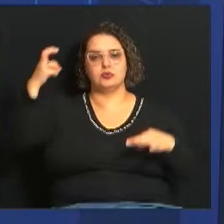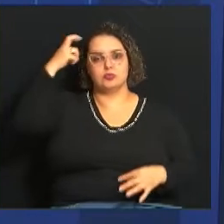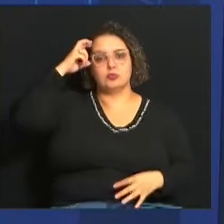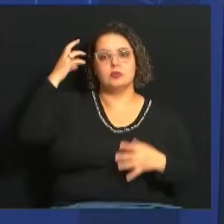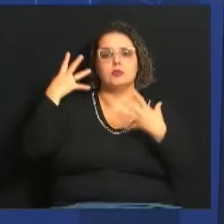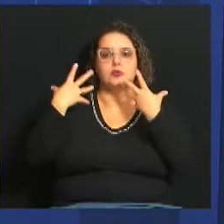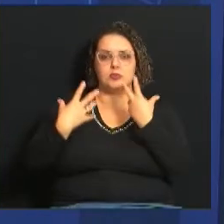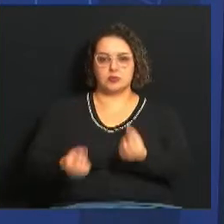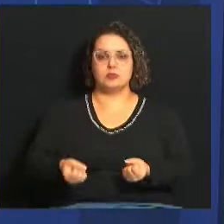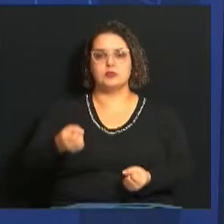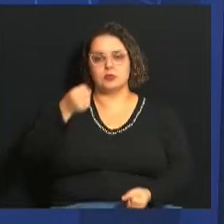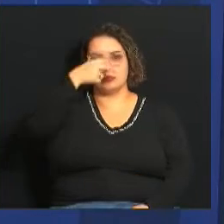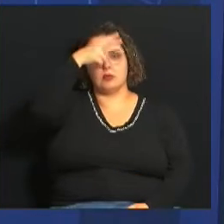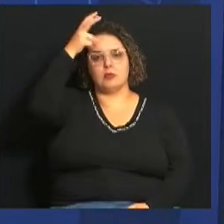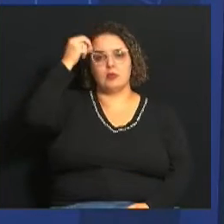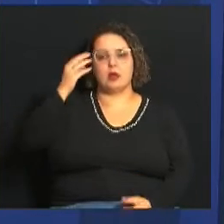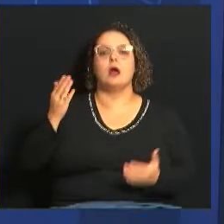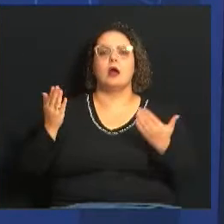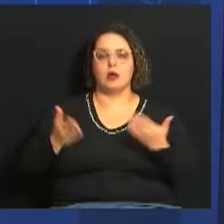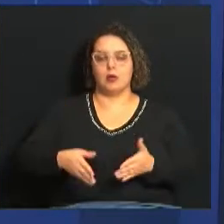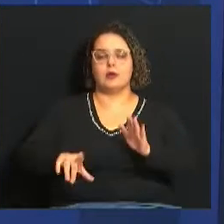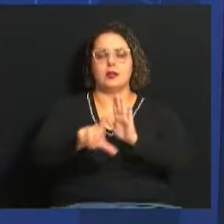pelo prefeito e agora é lei.